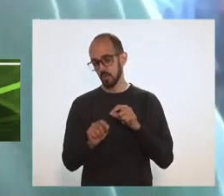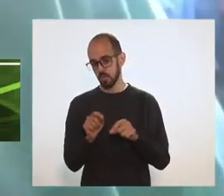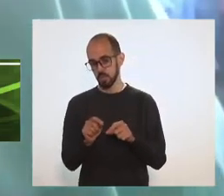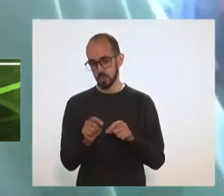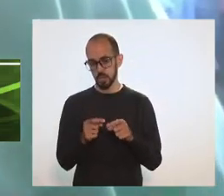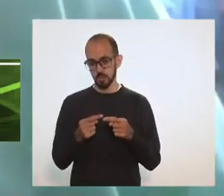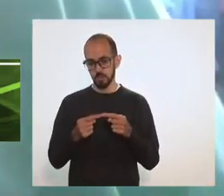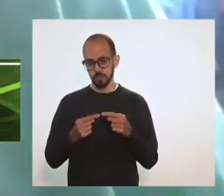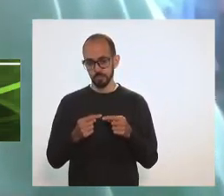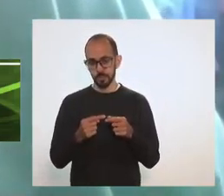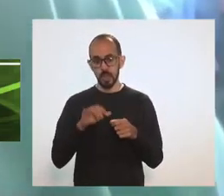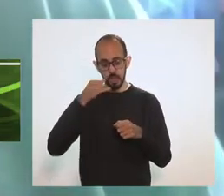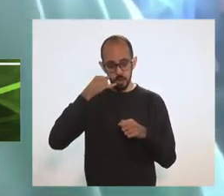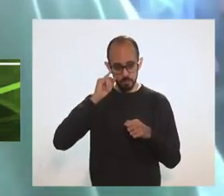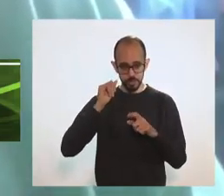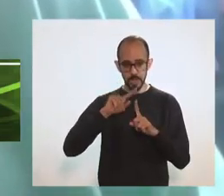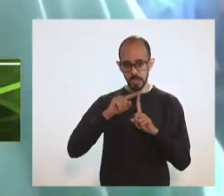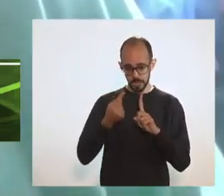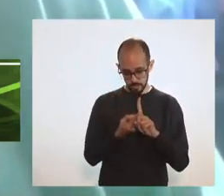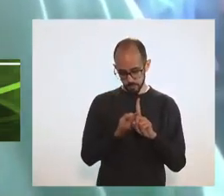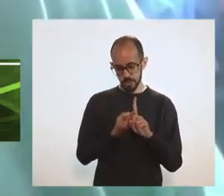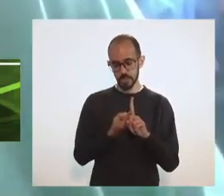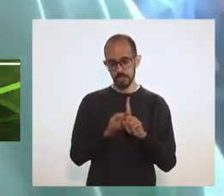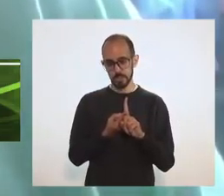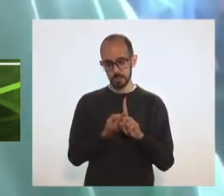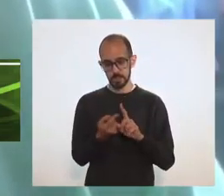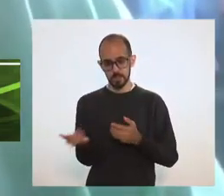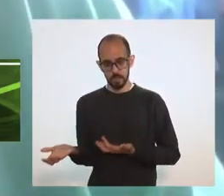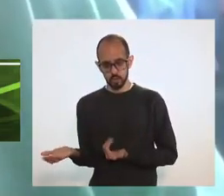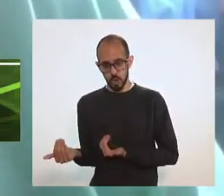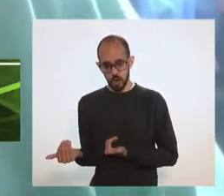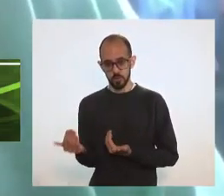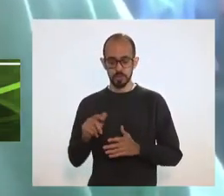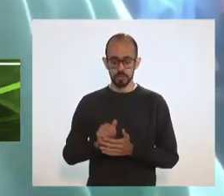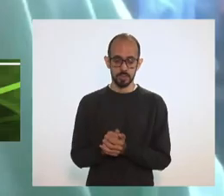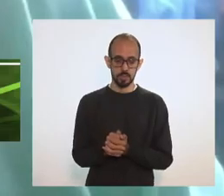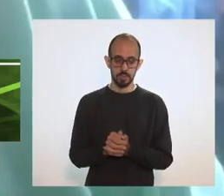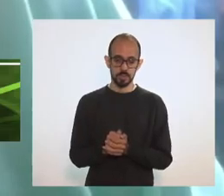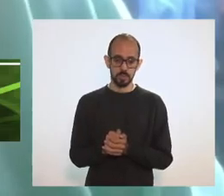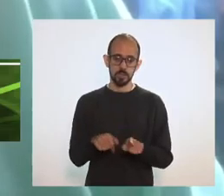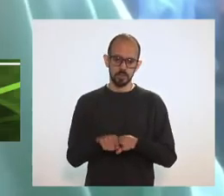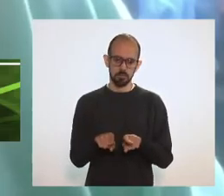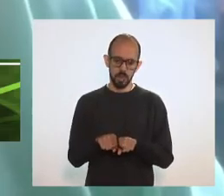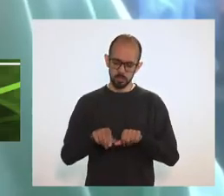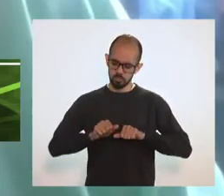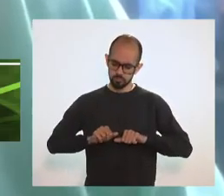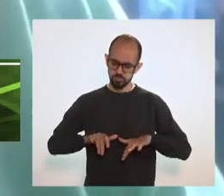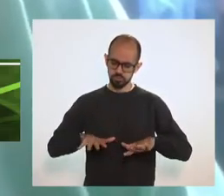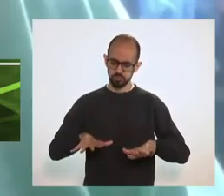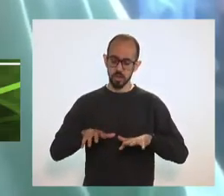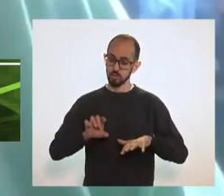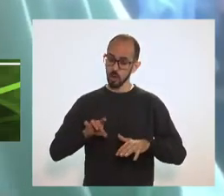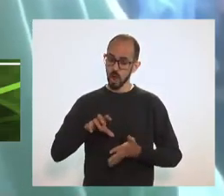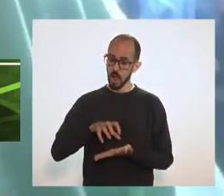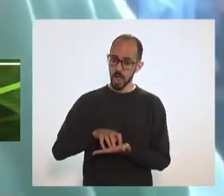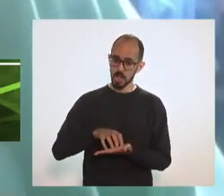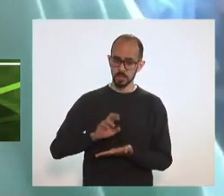DST, ter algum tipo de menção ao ato sexual? A gente está querendo